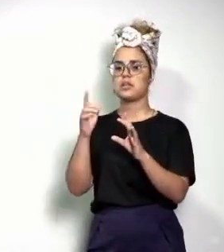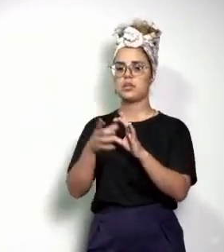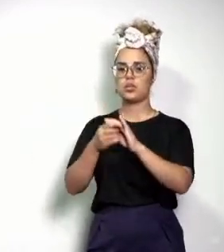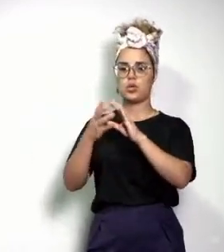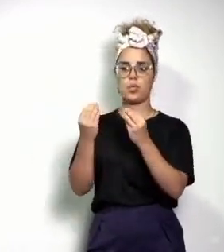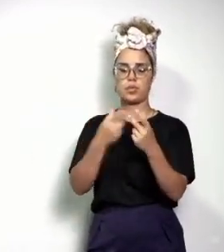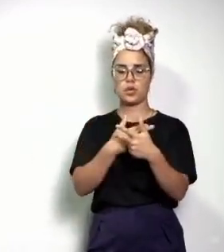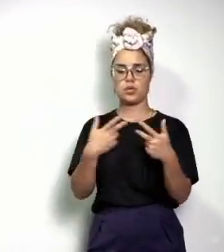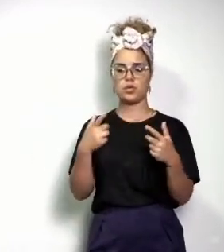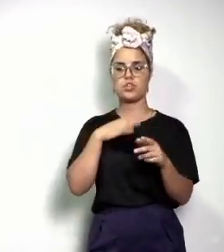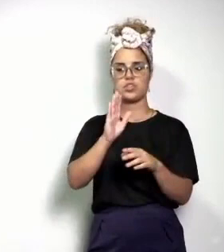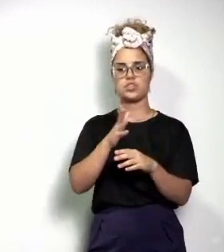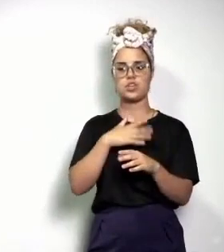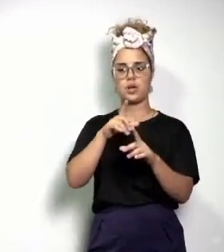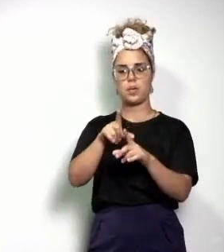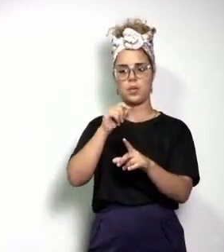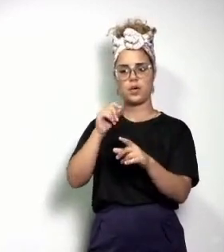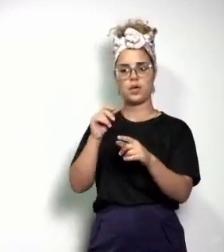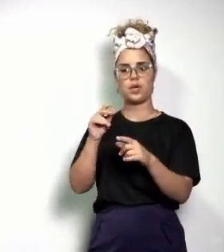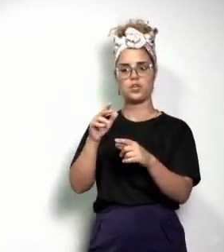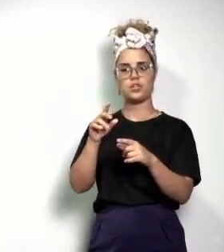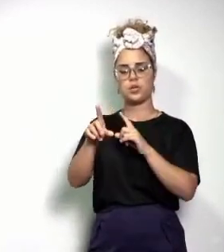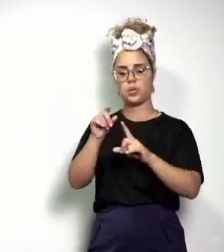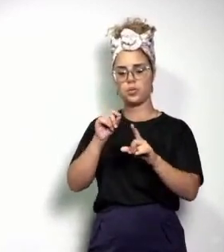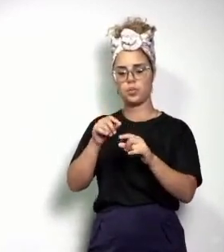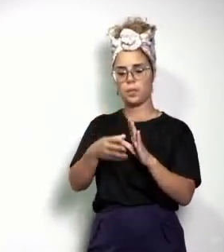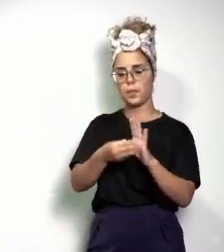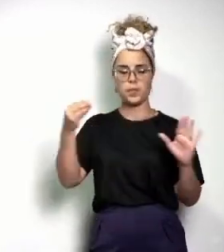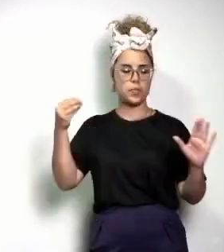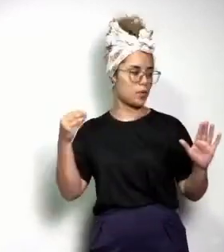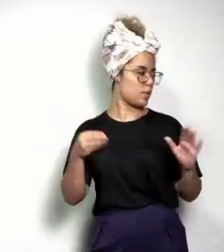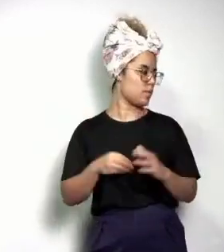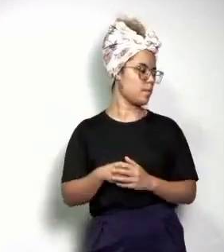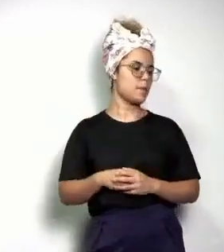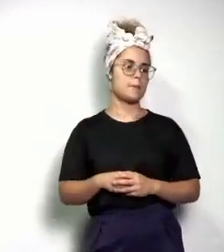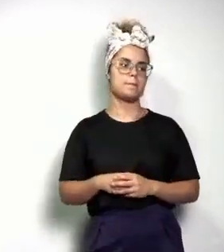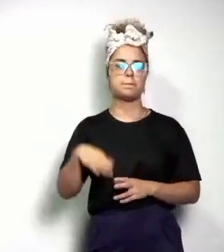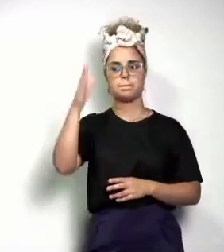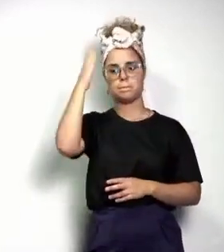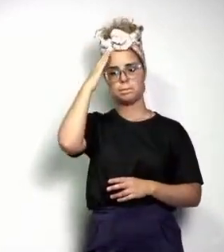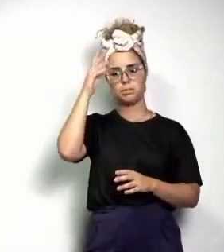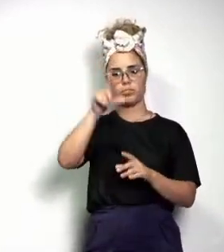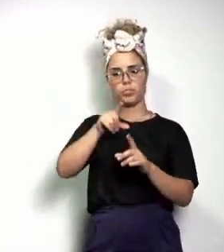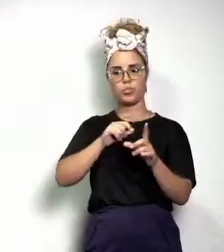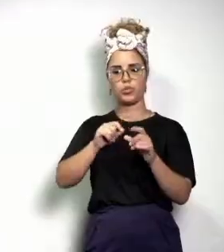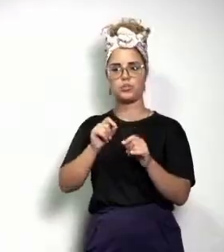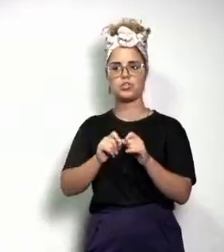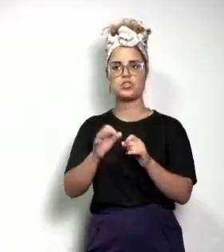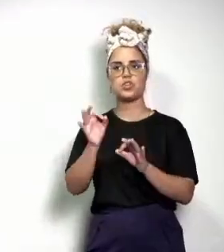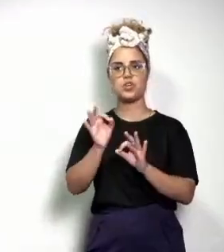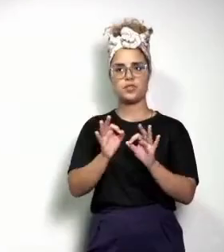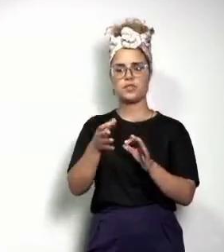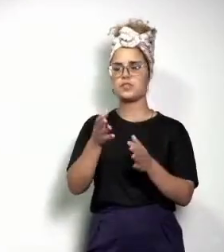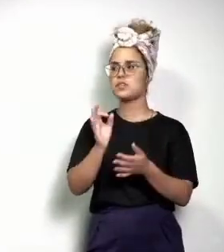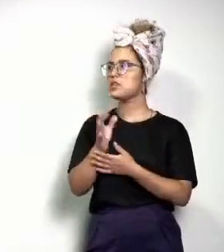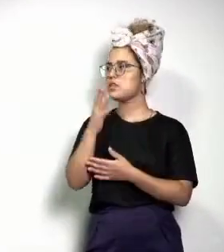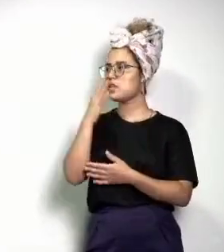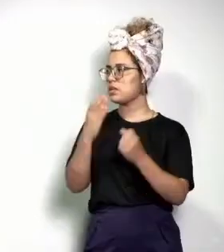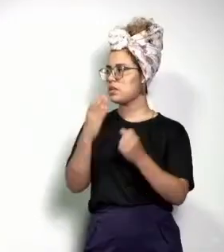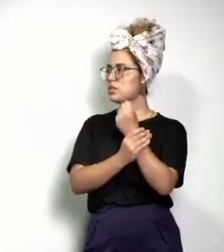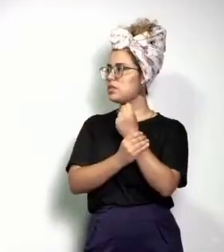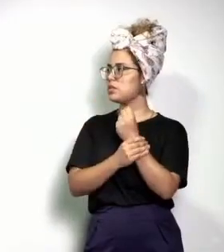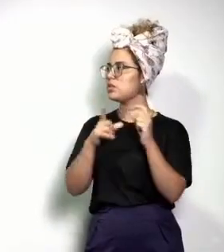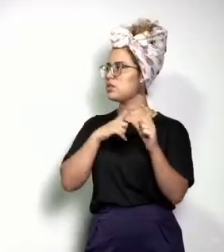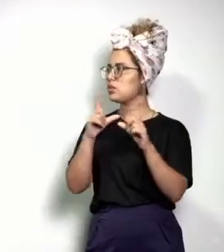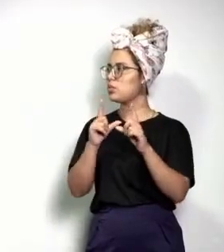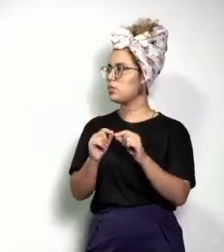coisa, você já pode puxar. O filtro eu tinha deixado nessa terceira. Você puxa ela por aqui e você já garante segurança dela, tendo um